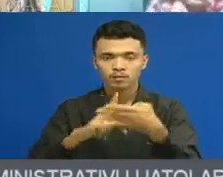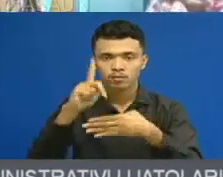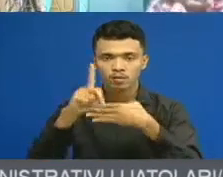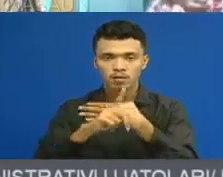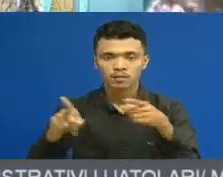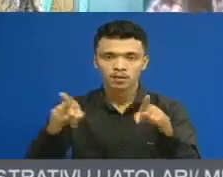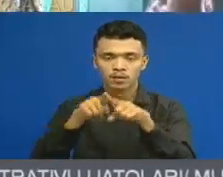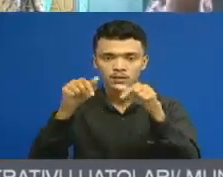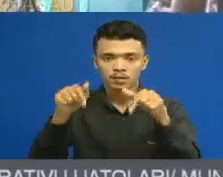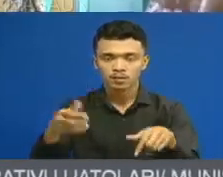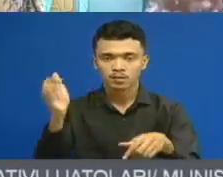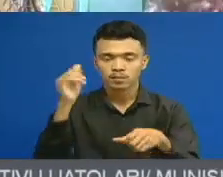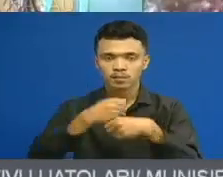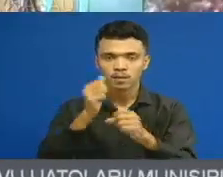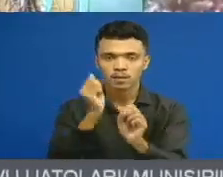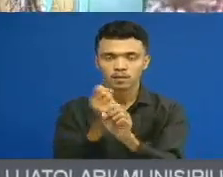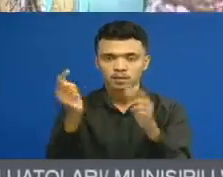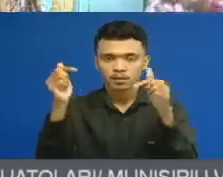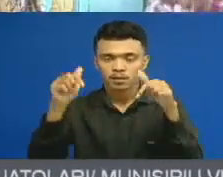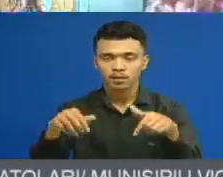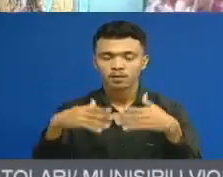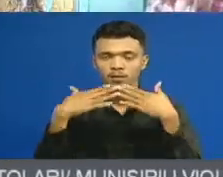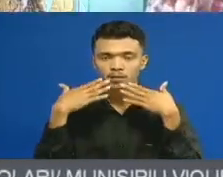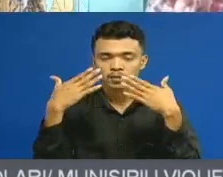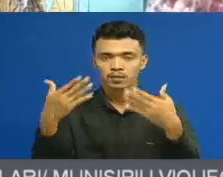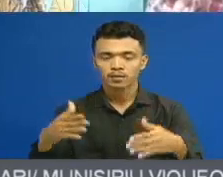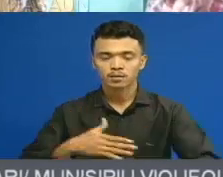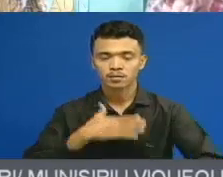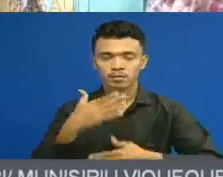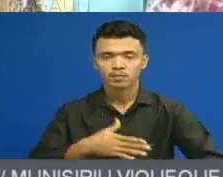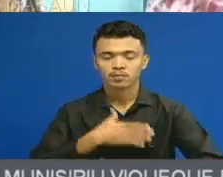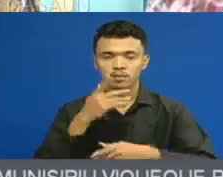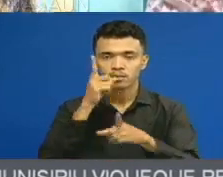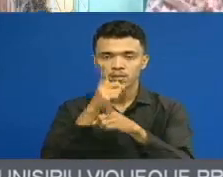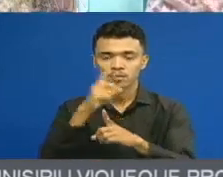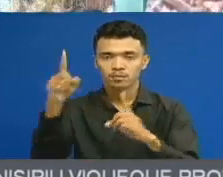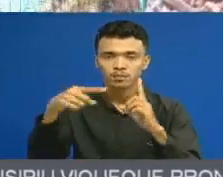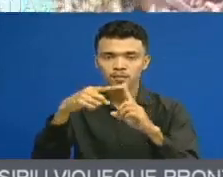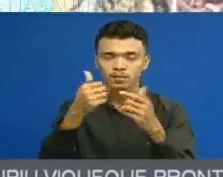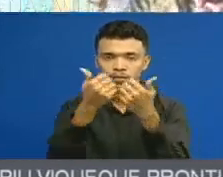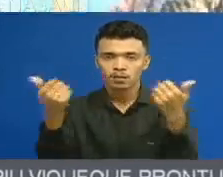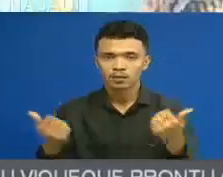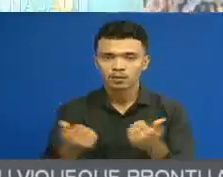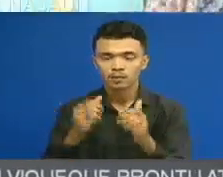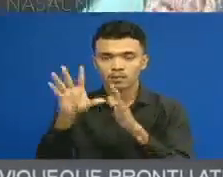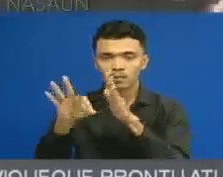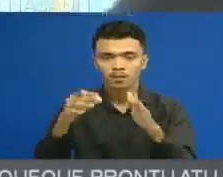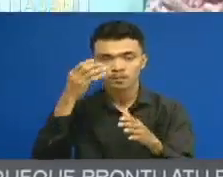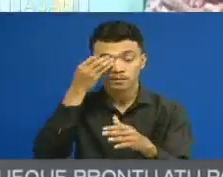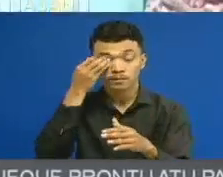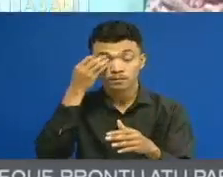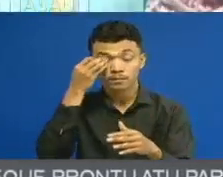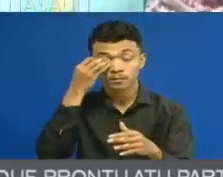ne, mai halo que ona ne, ao agradece, no da anesa agradece e contente ter teves, uma gira aldeia e da macaheta sede e da que